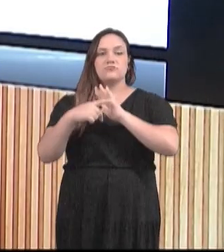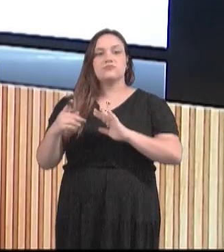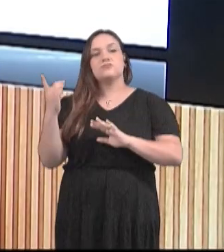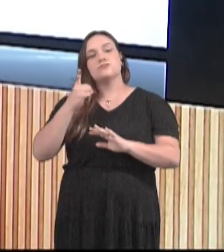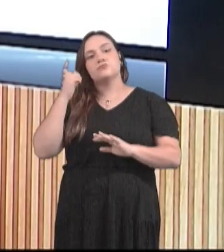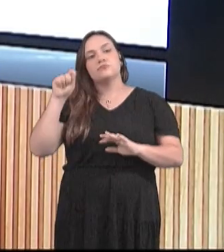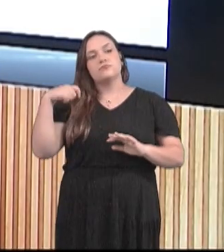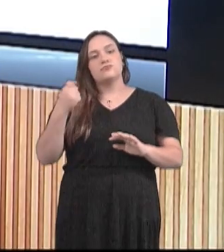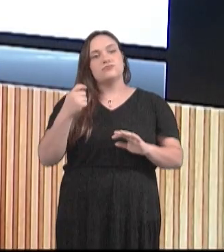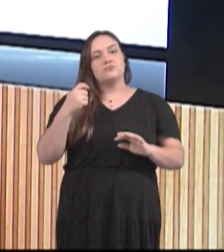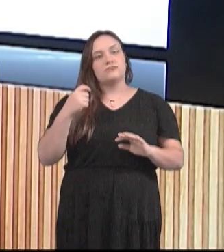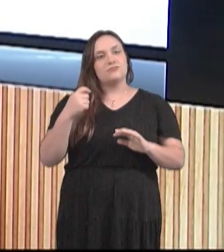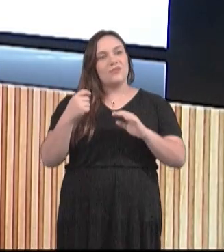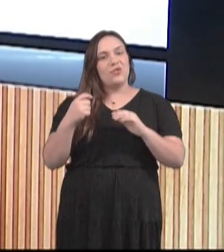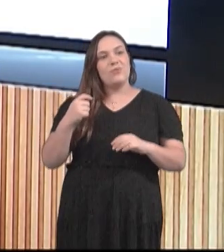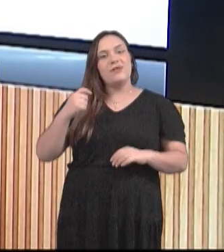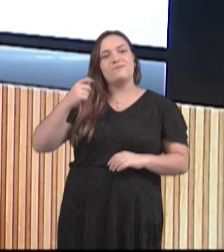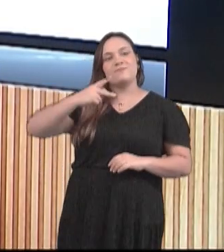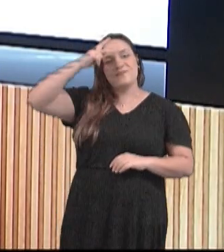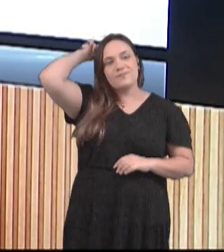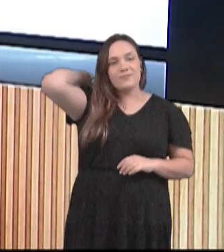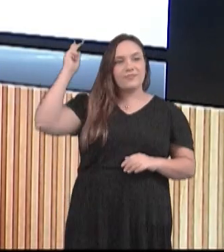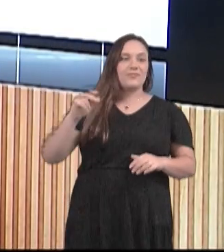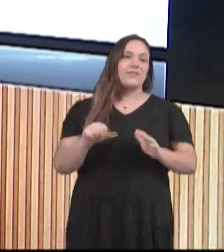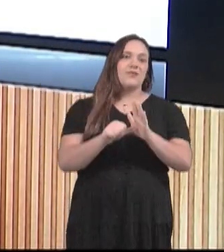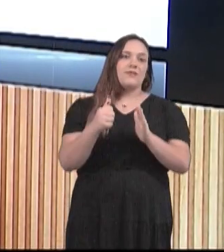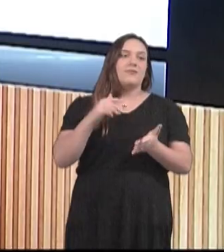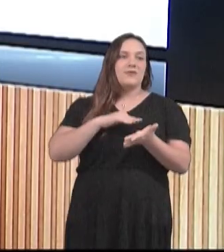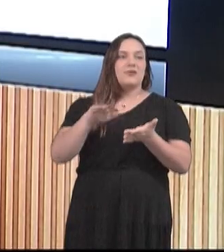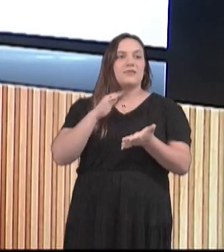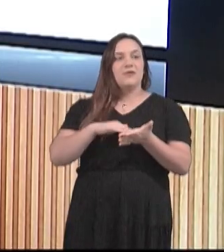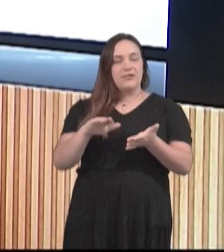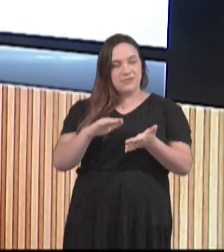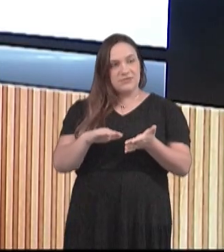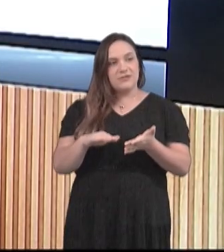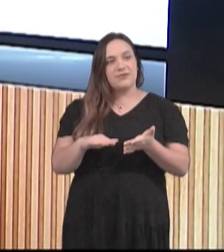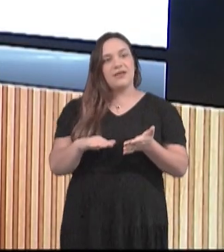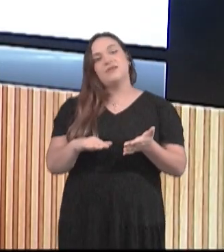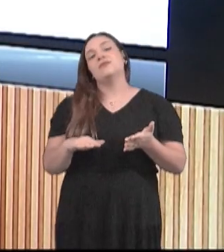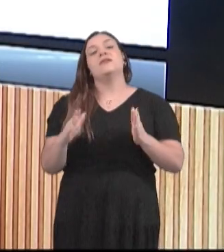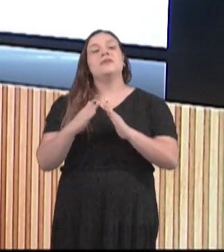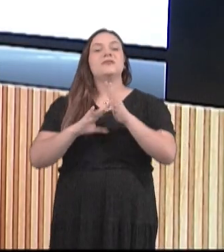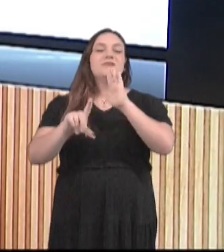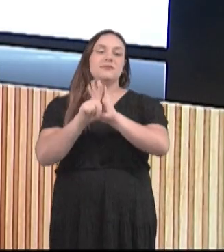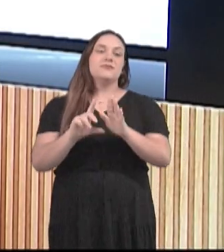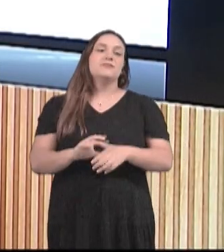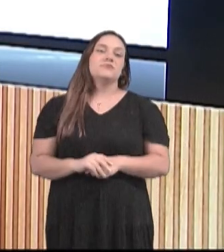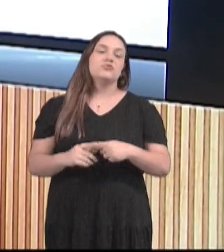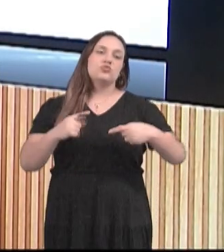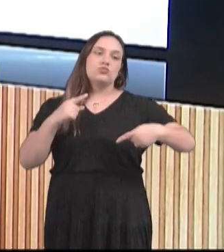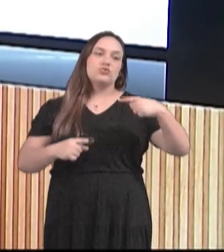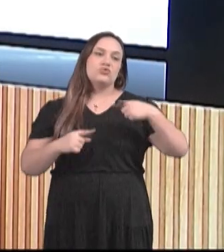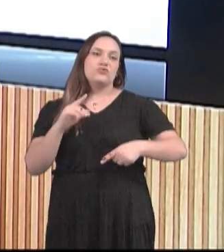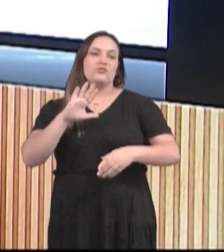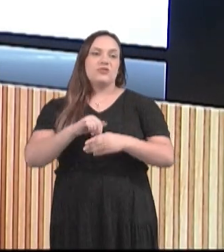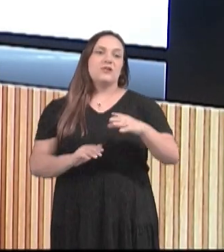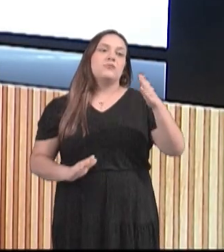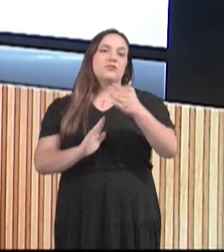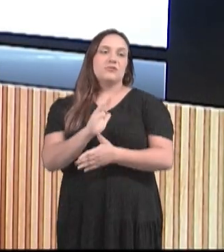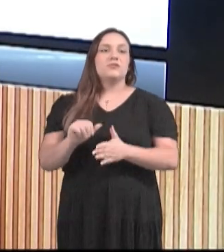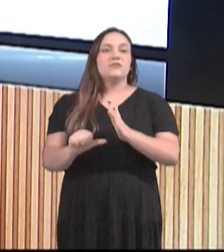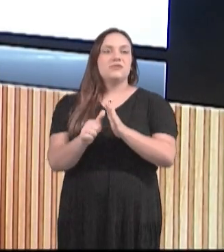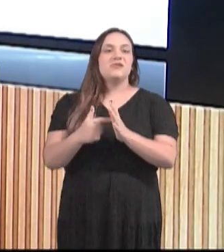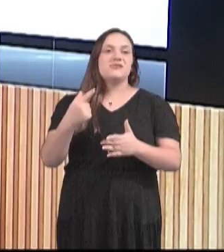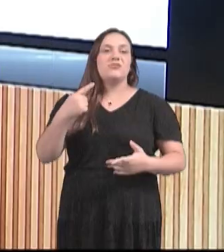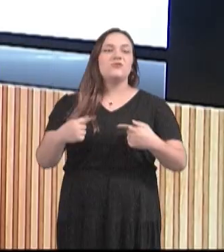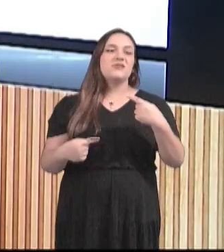é o deputado Paulo Correia, primeiro secretário da Casa de Leis, matéria discutida, votada e aprovada em segundas